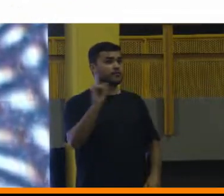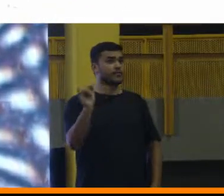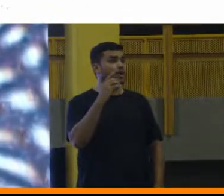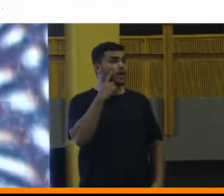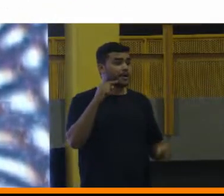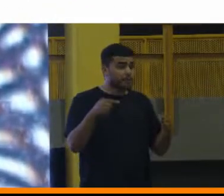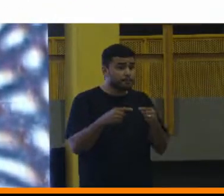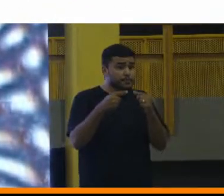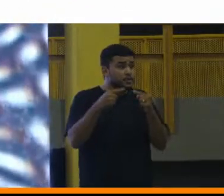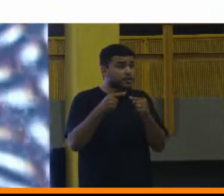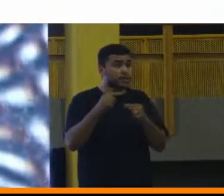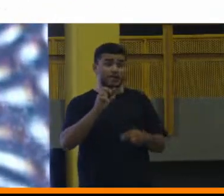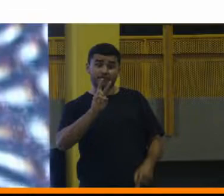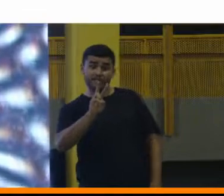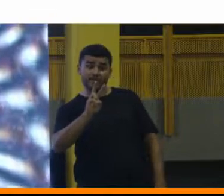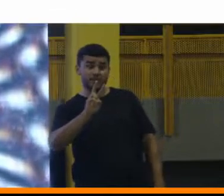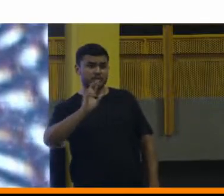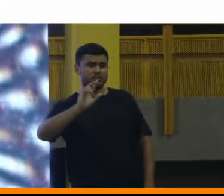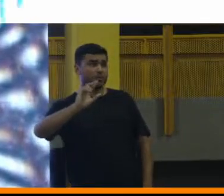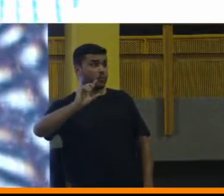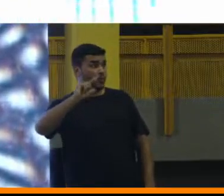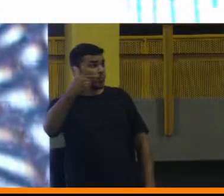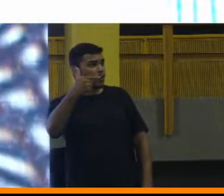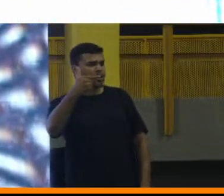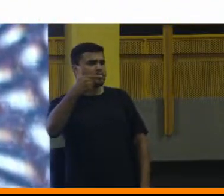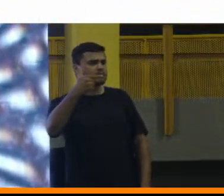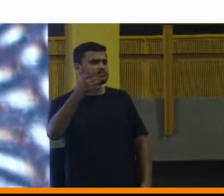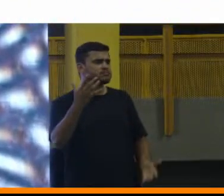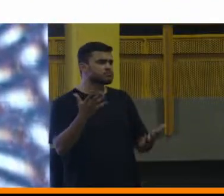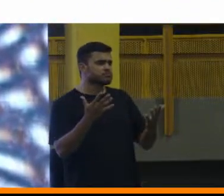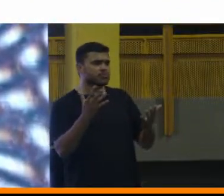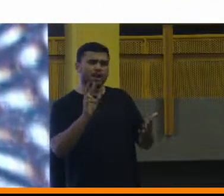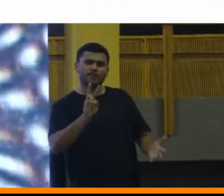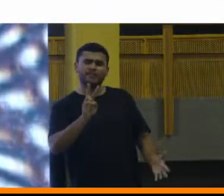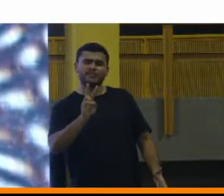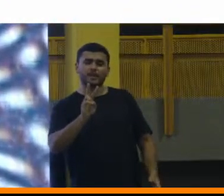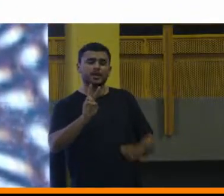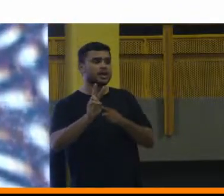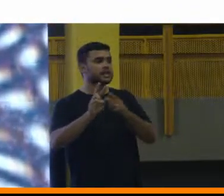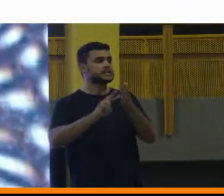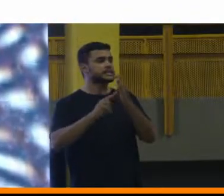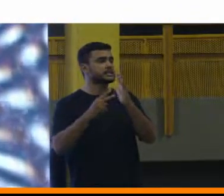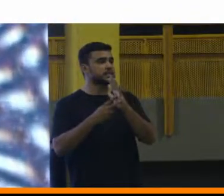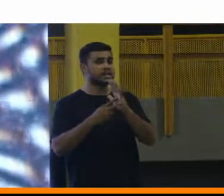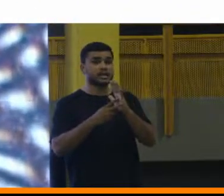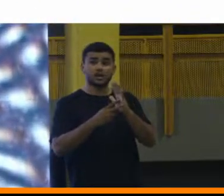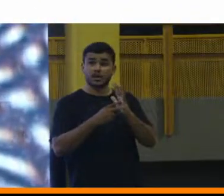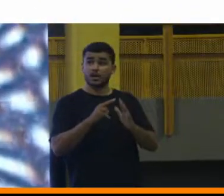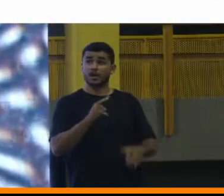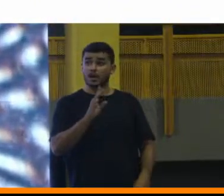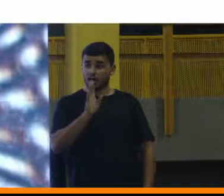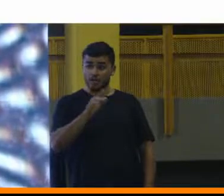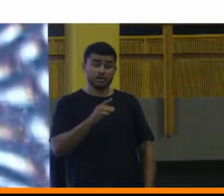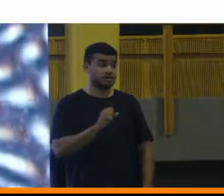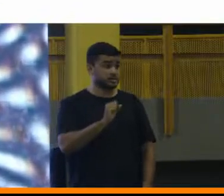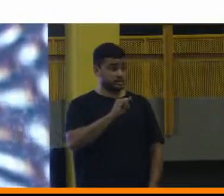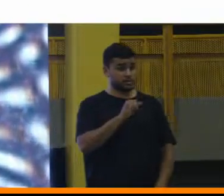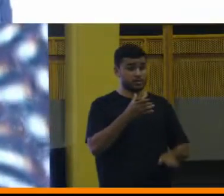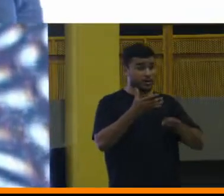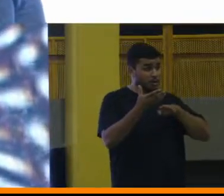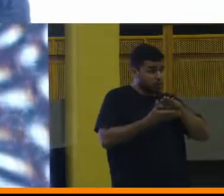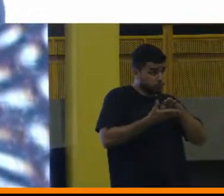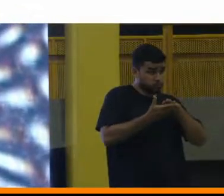quadrado. Como assim? Se você está ali com 30 quilômetros por hora